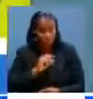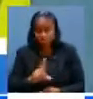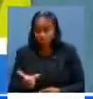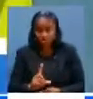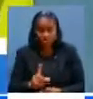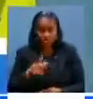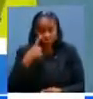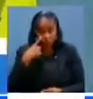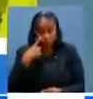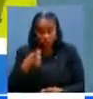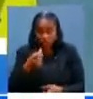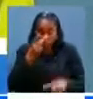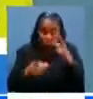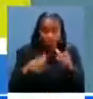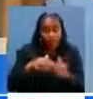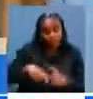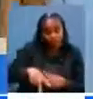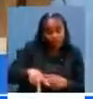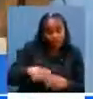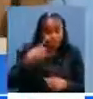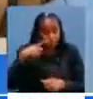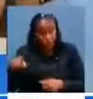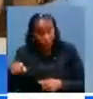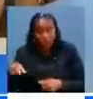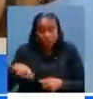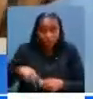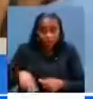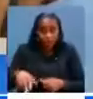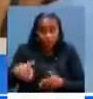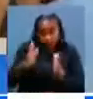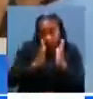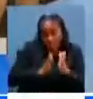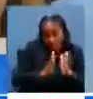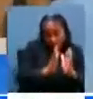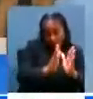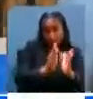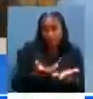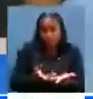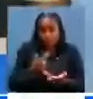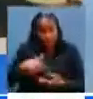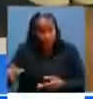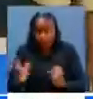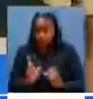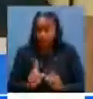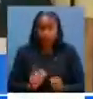vem acompanhar que está anda. E também pescar anda para que as becos, para que as coisas, que seus pais pescar bem, um coi pescar bem.